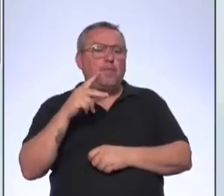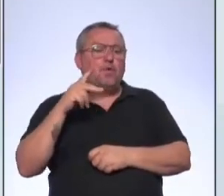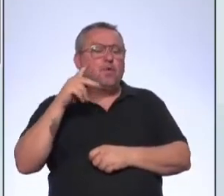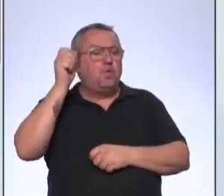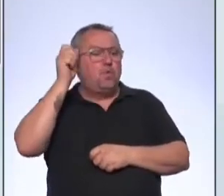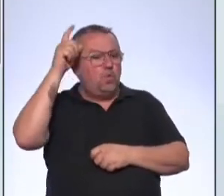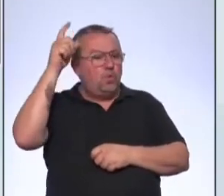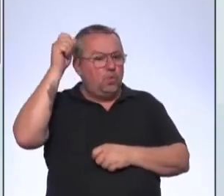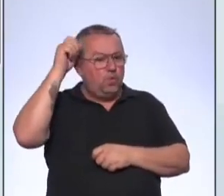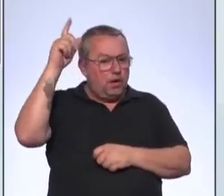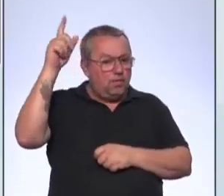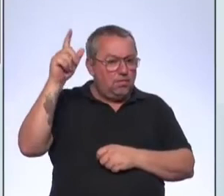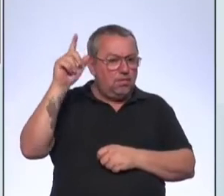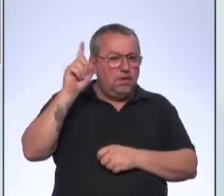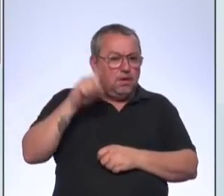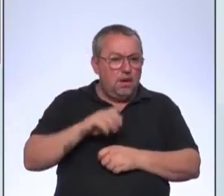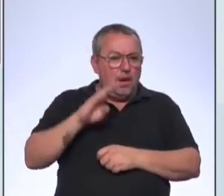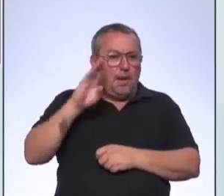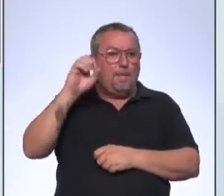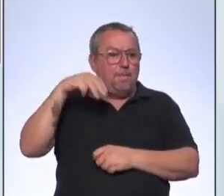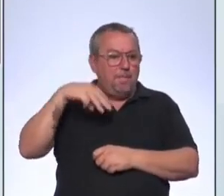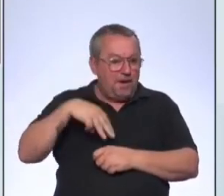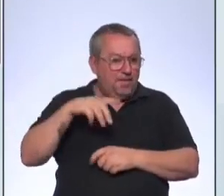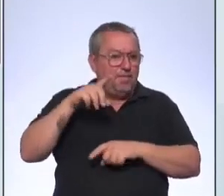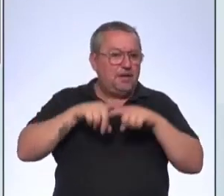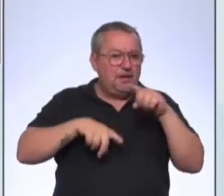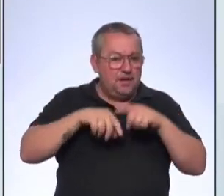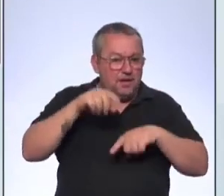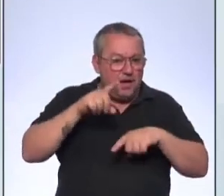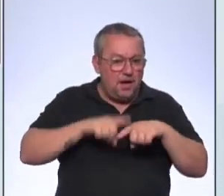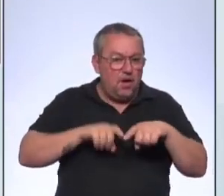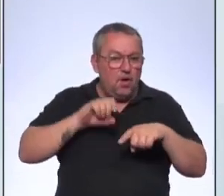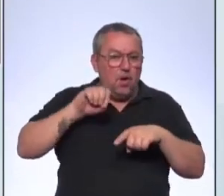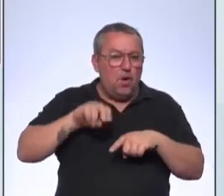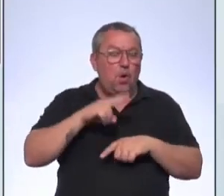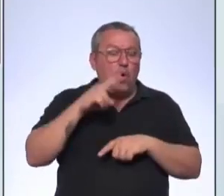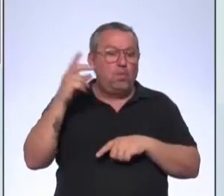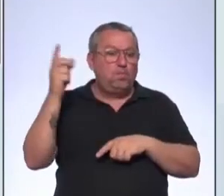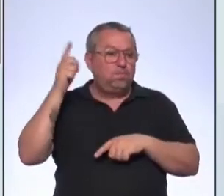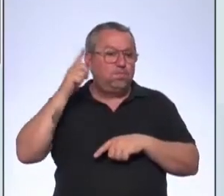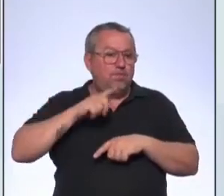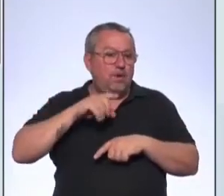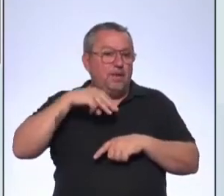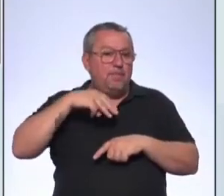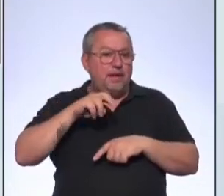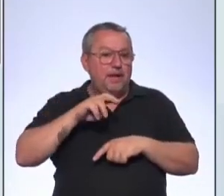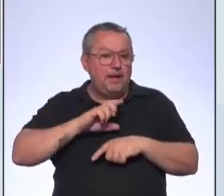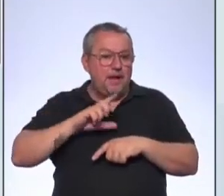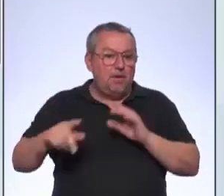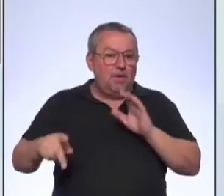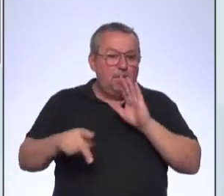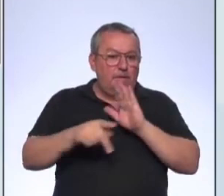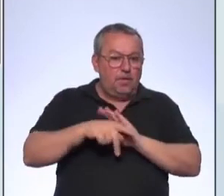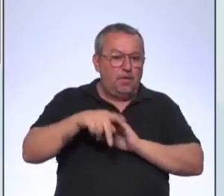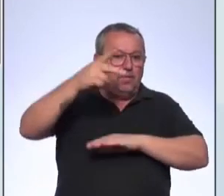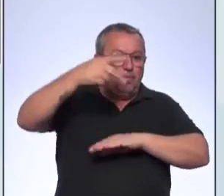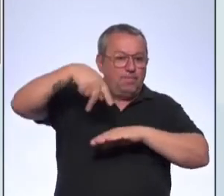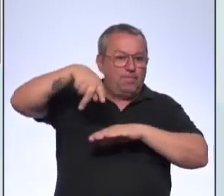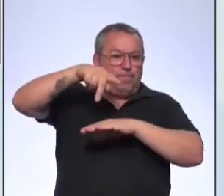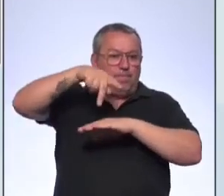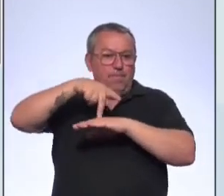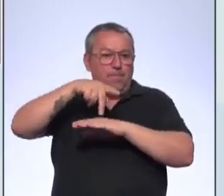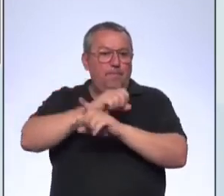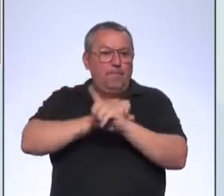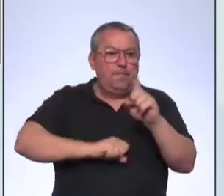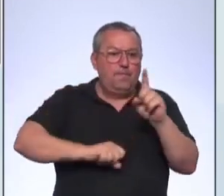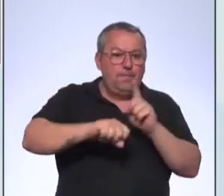patrimônio cultural são bens materiais ou imateriais que pertencem a uma nação ou a